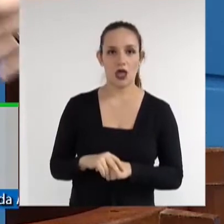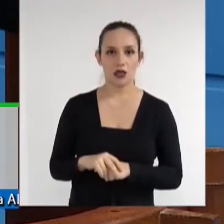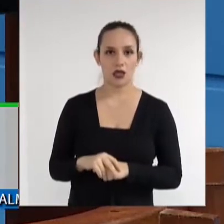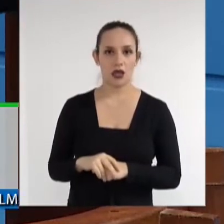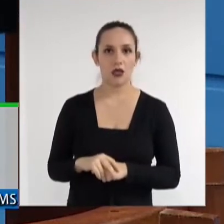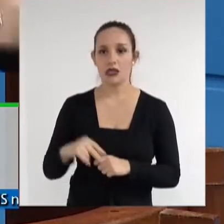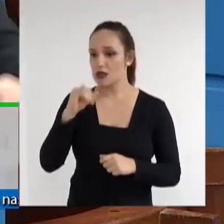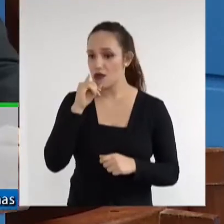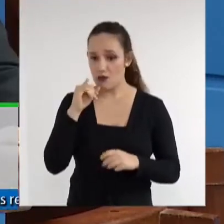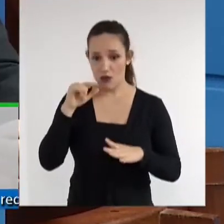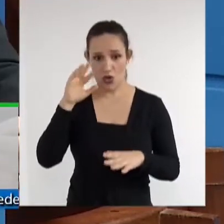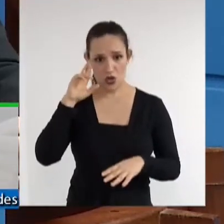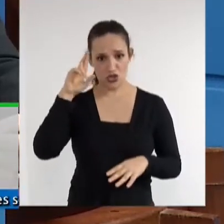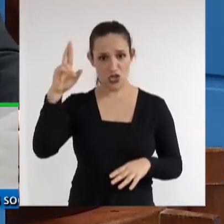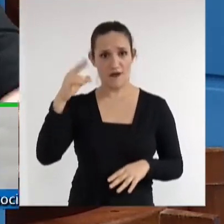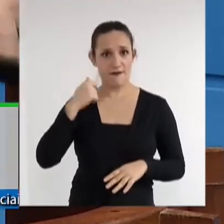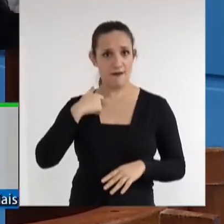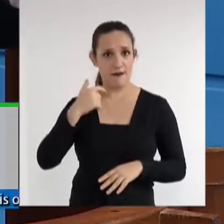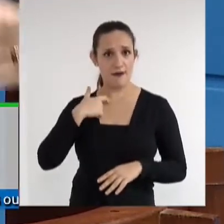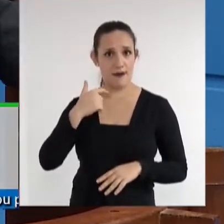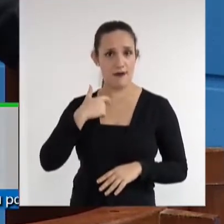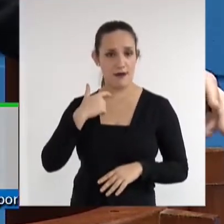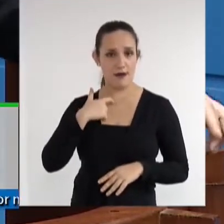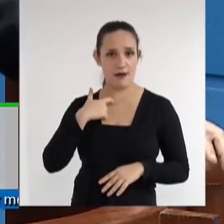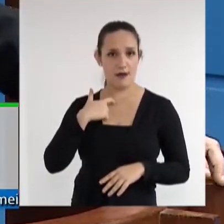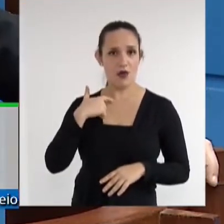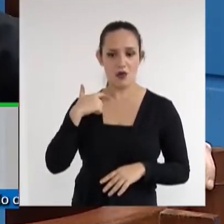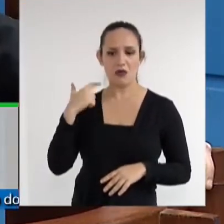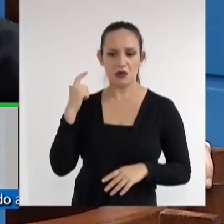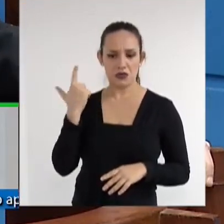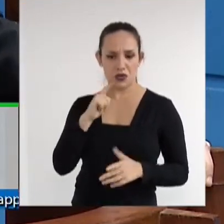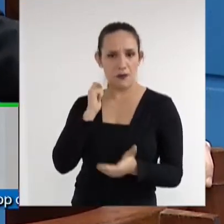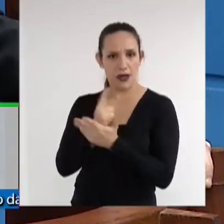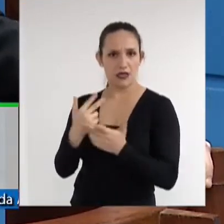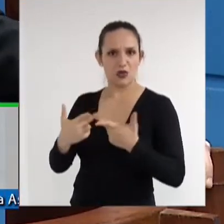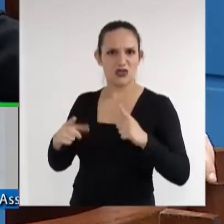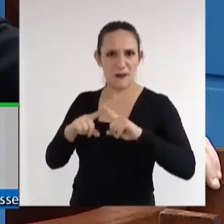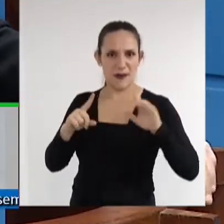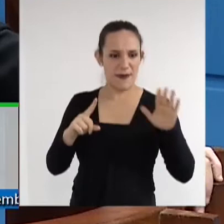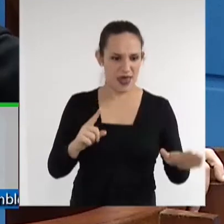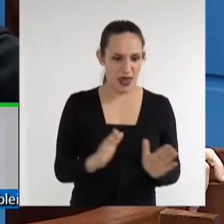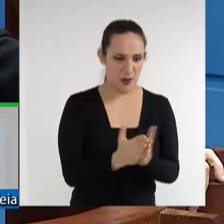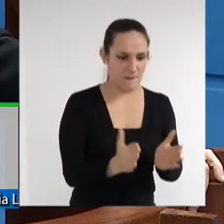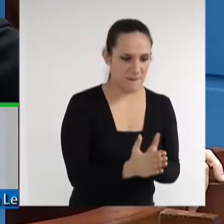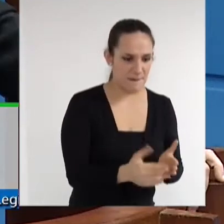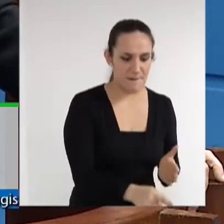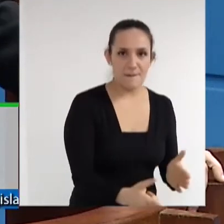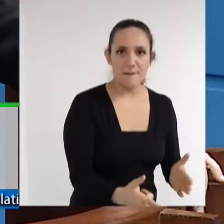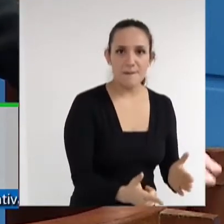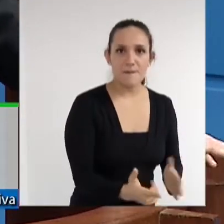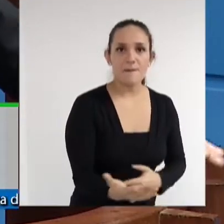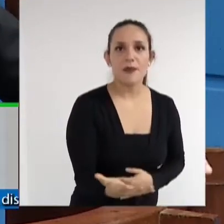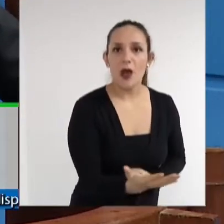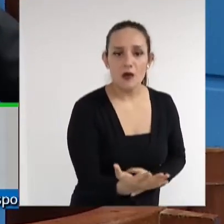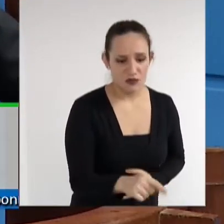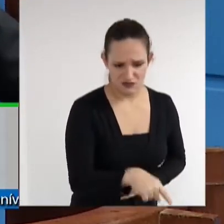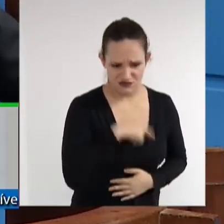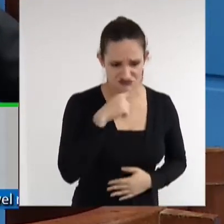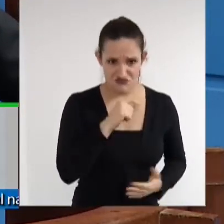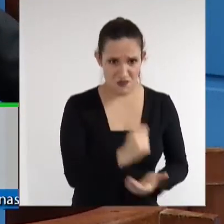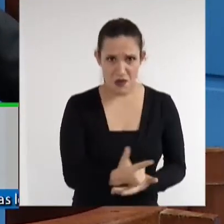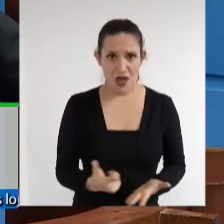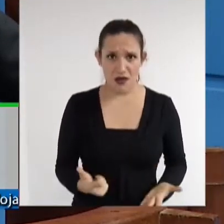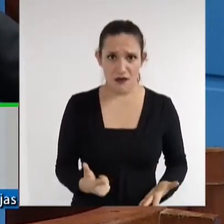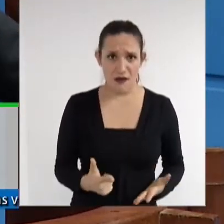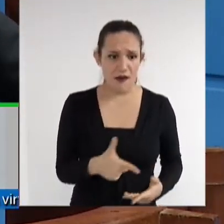que pagam segurança privada. Quem sofre com isso são os pobres, que estão sendo assassinados nas ruas,